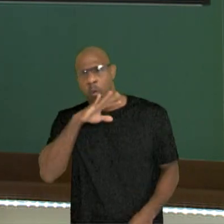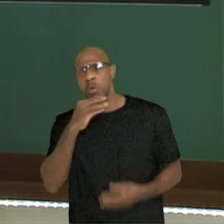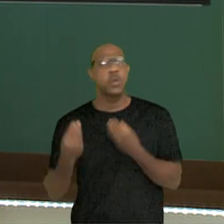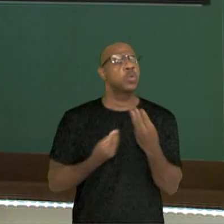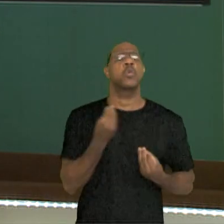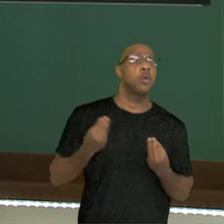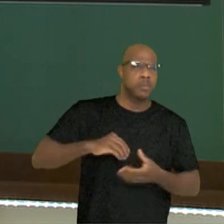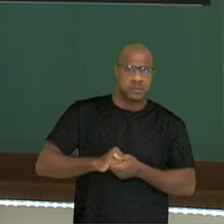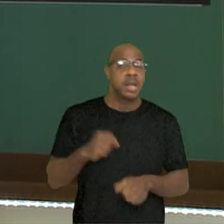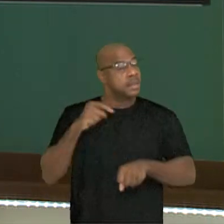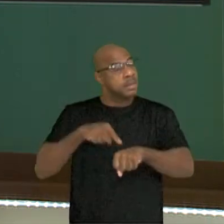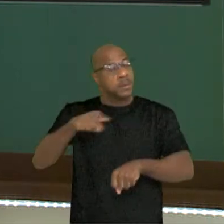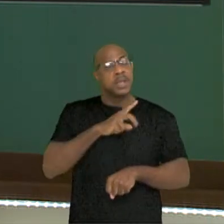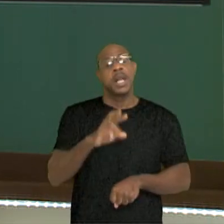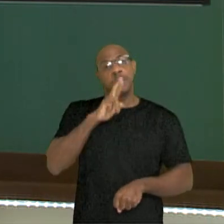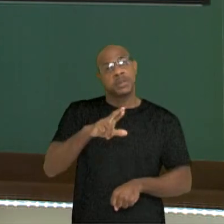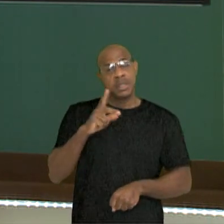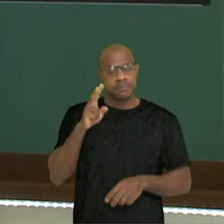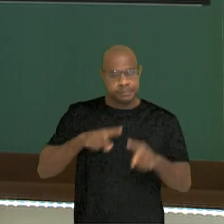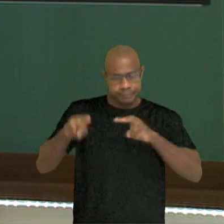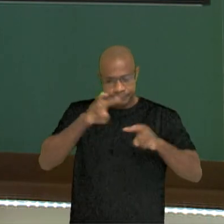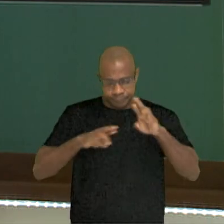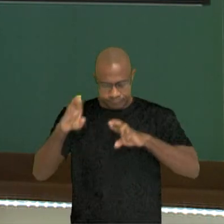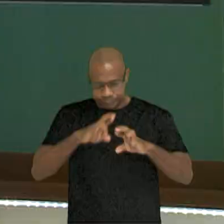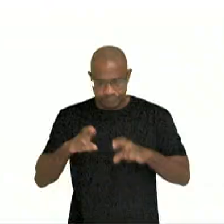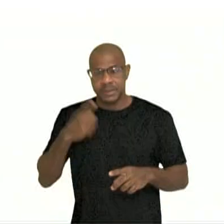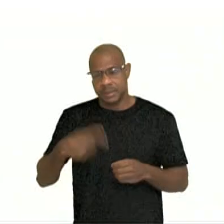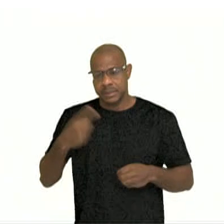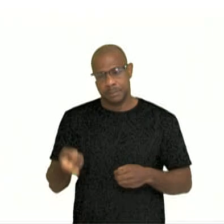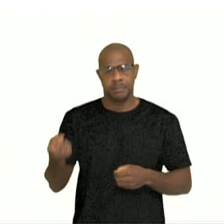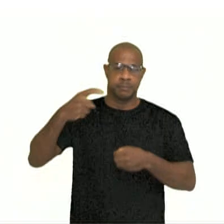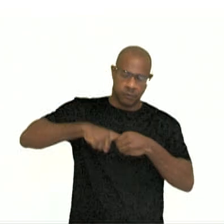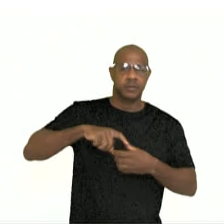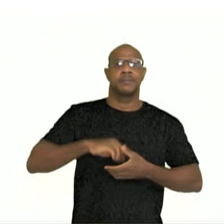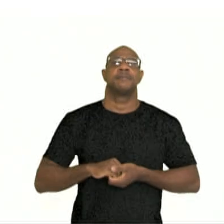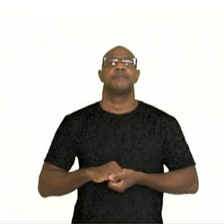Então, o professor vai dar um tempinho para vocês analisarem o mapa e a gente já volta.